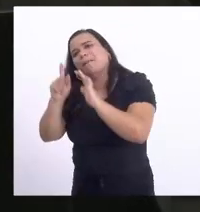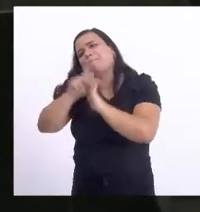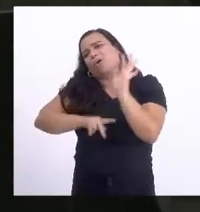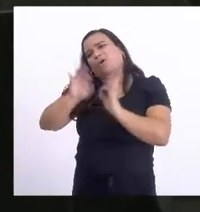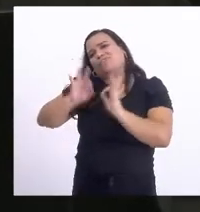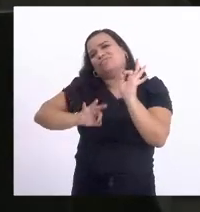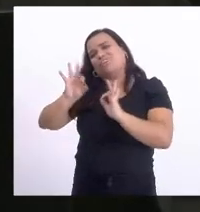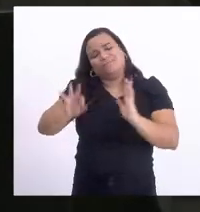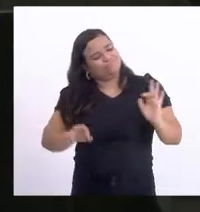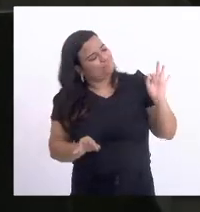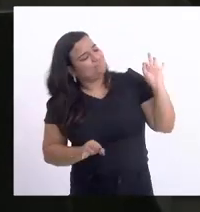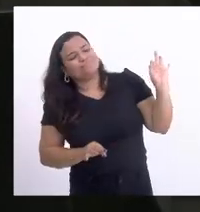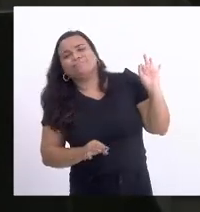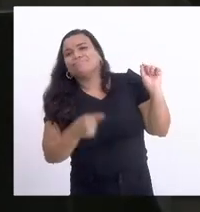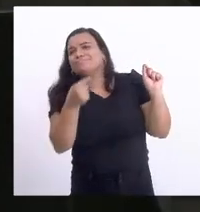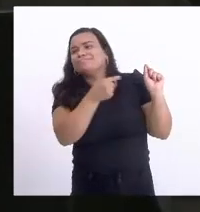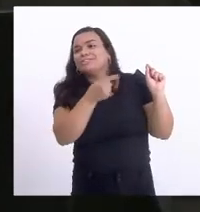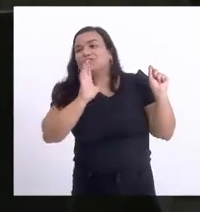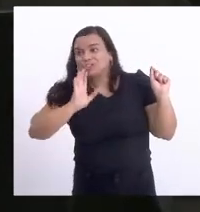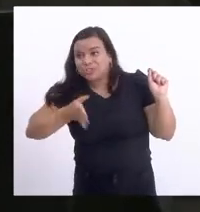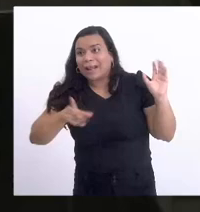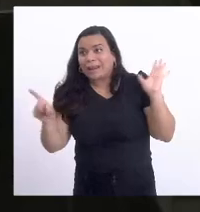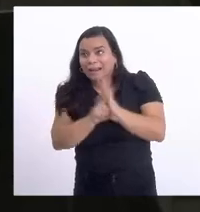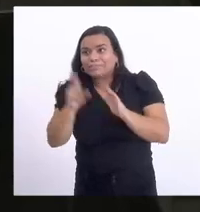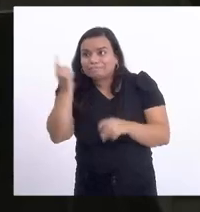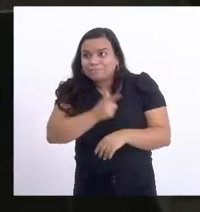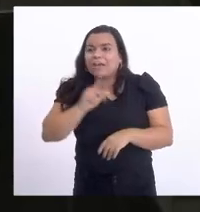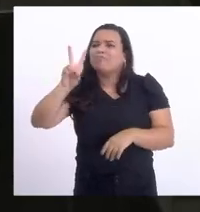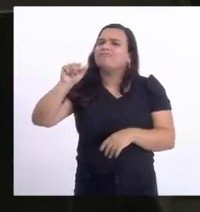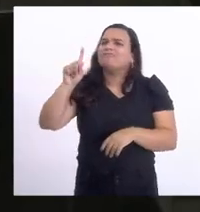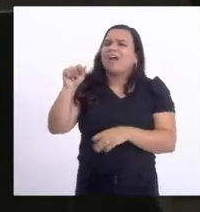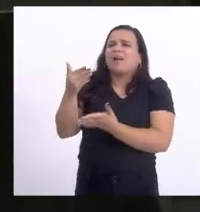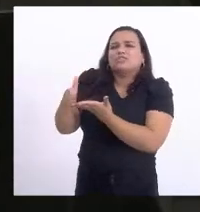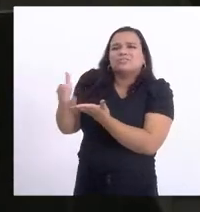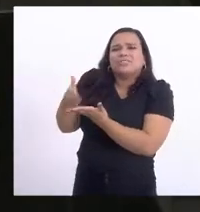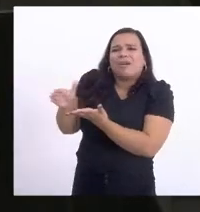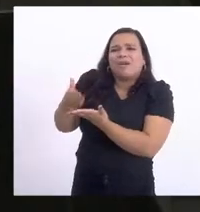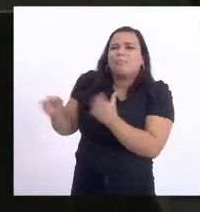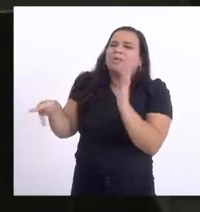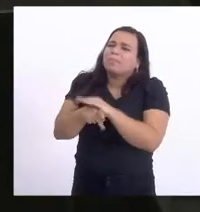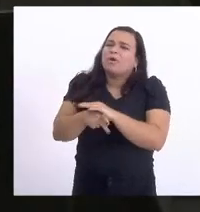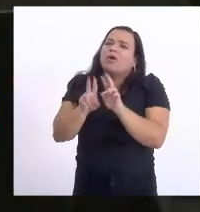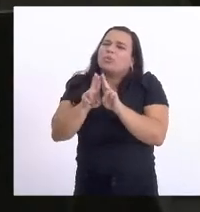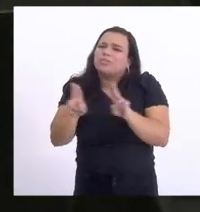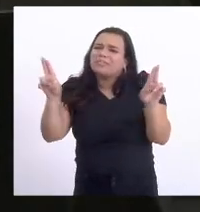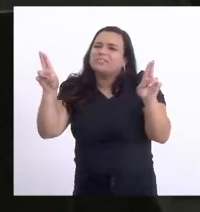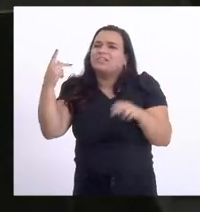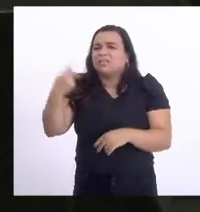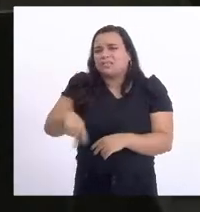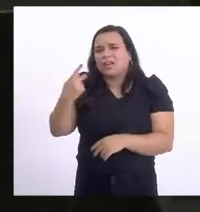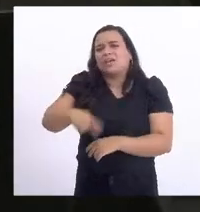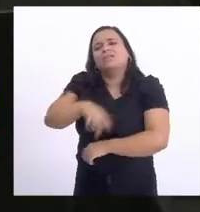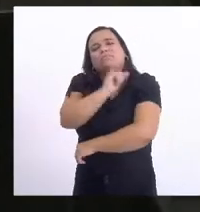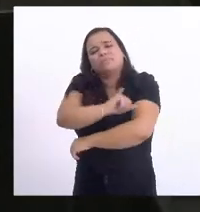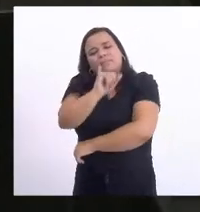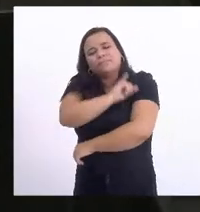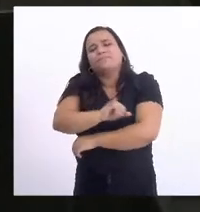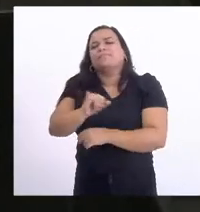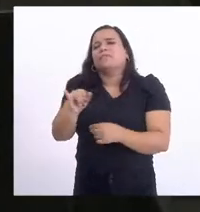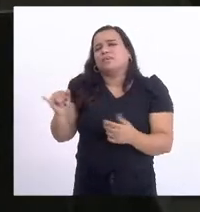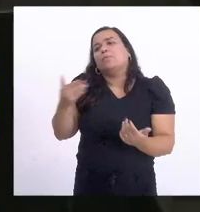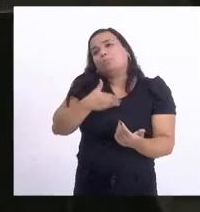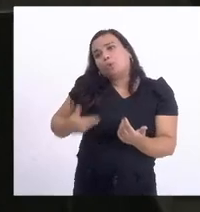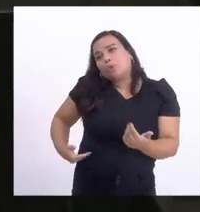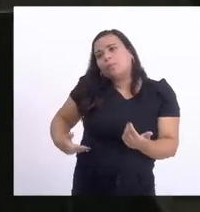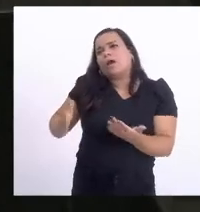fosse lei, as vagas ociosas das universidades públicas, ou seja, aquelas que não foram ocupadas no